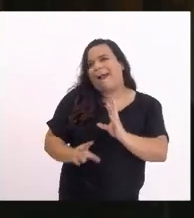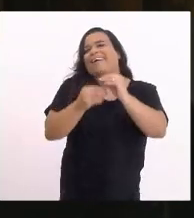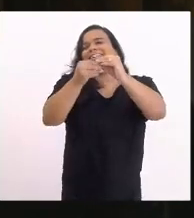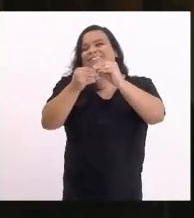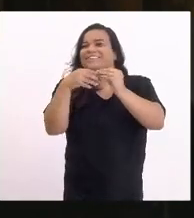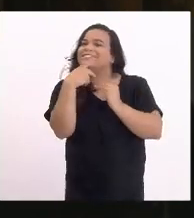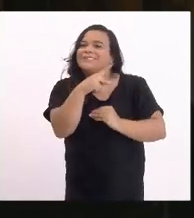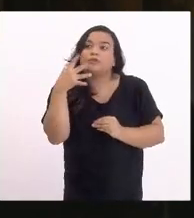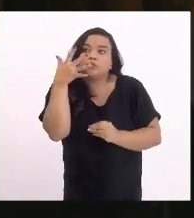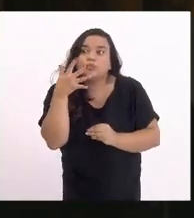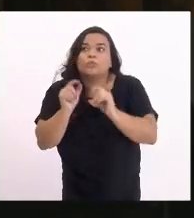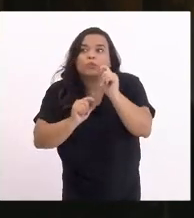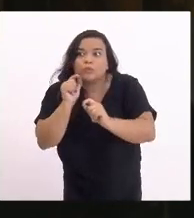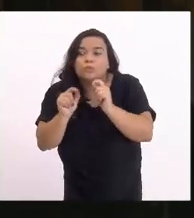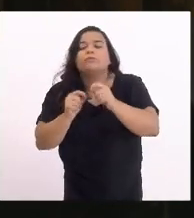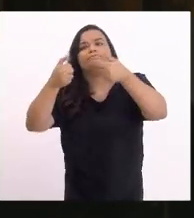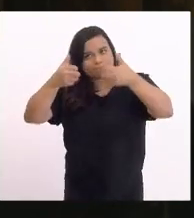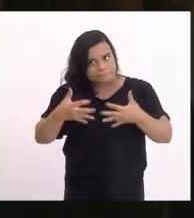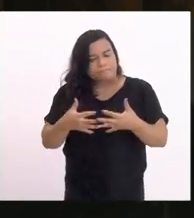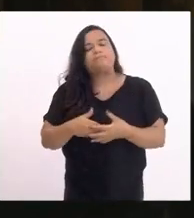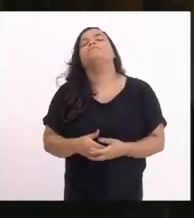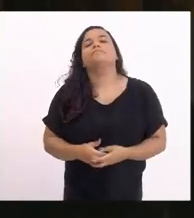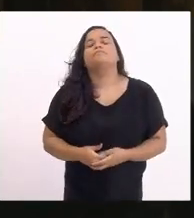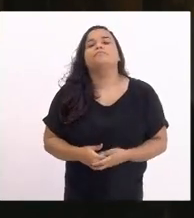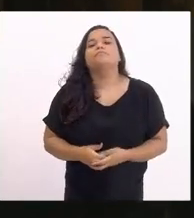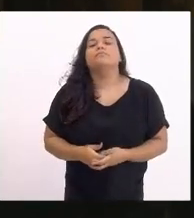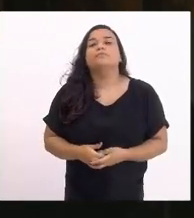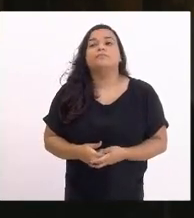discurso o seguinte.